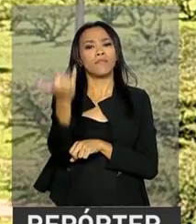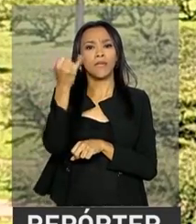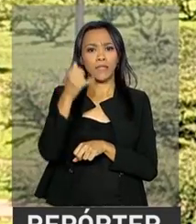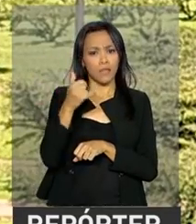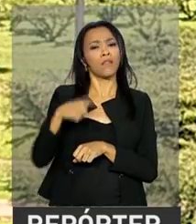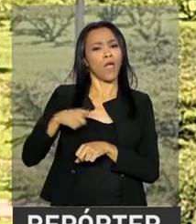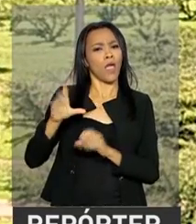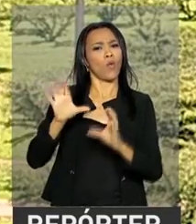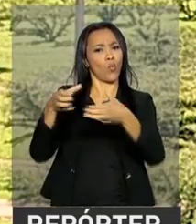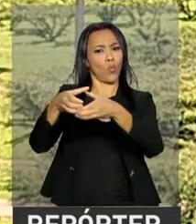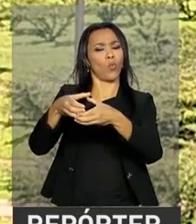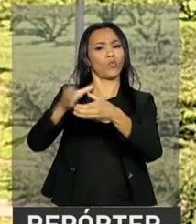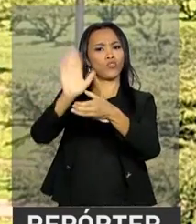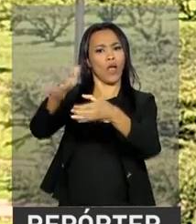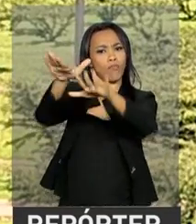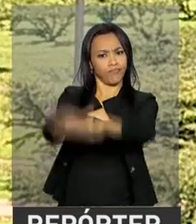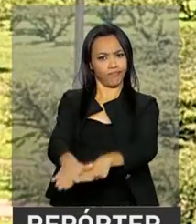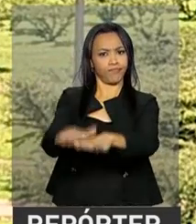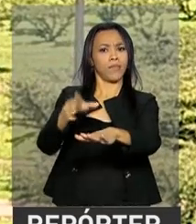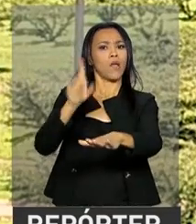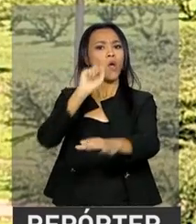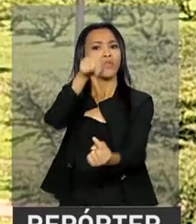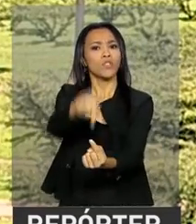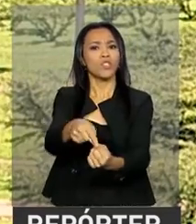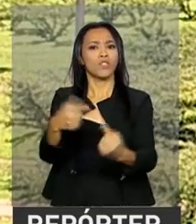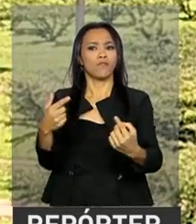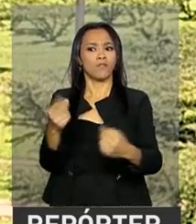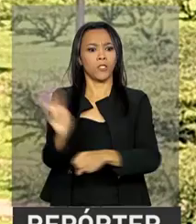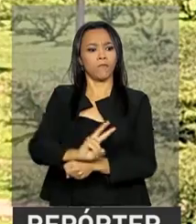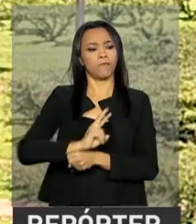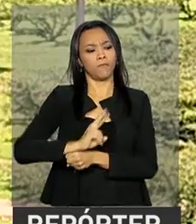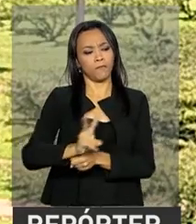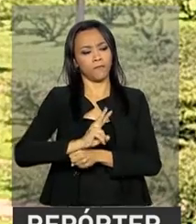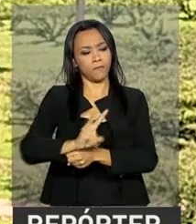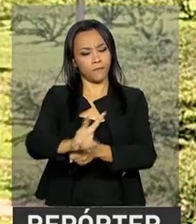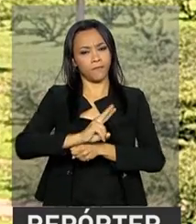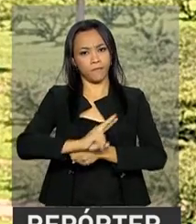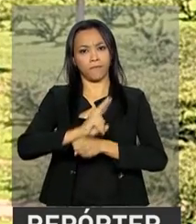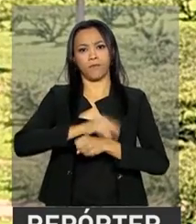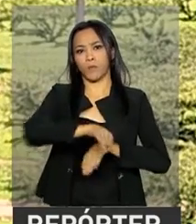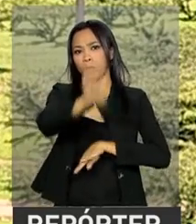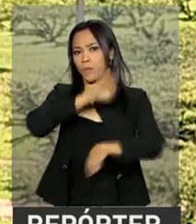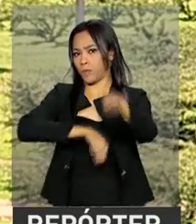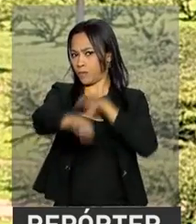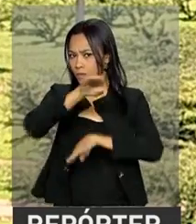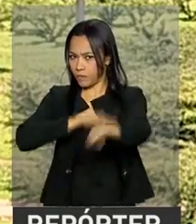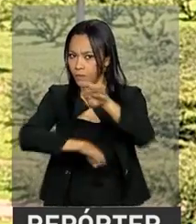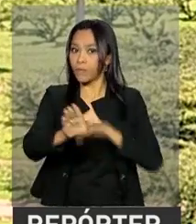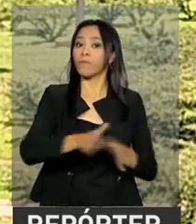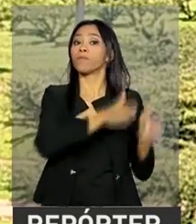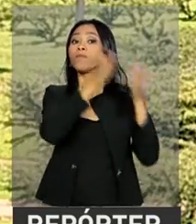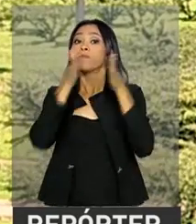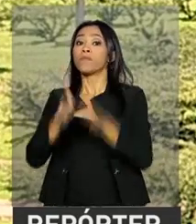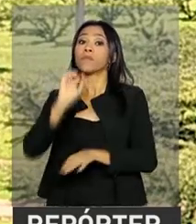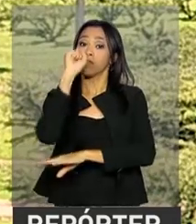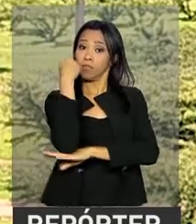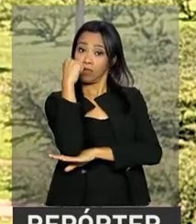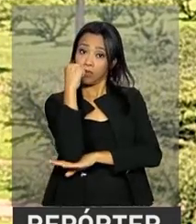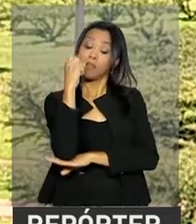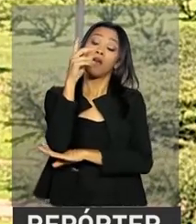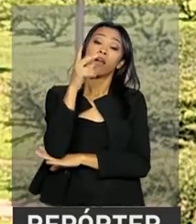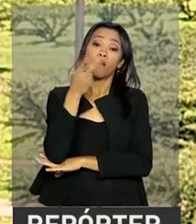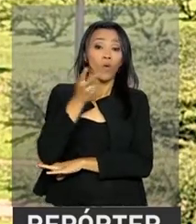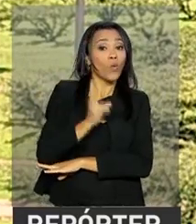estavam por lá para fazer barreiras e Patrulhamento nas vias urbanas em Aracaju as ações